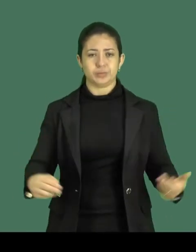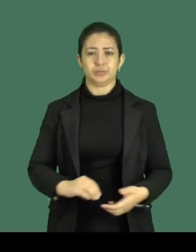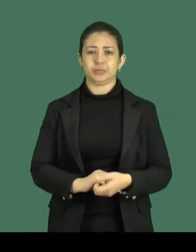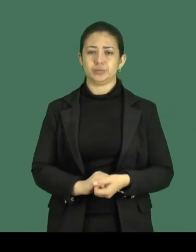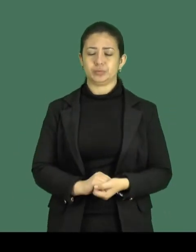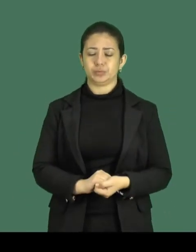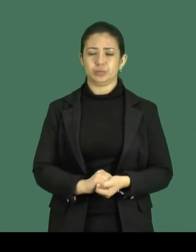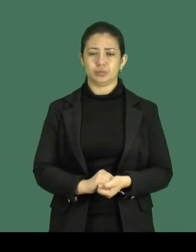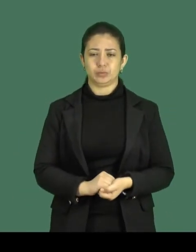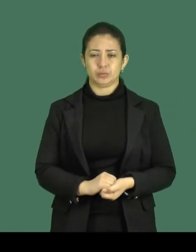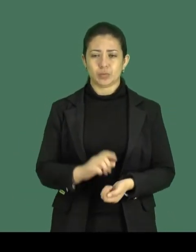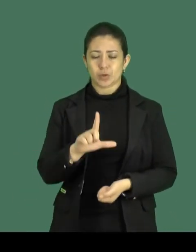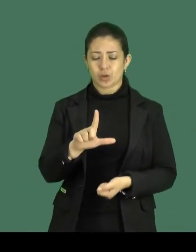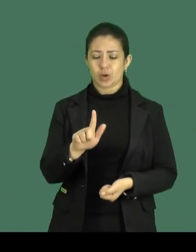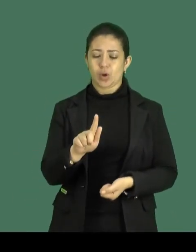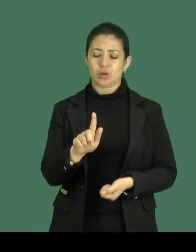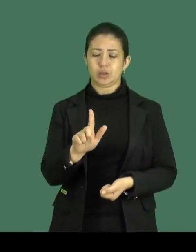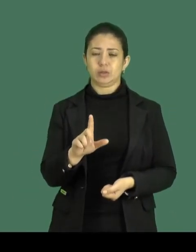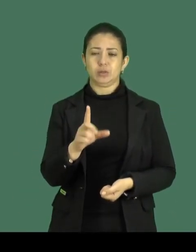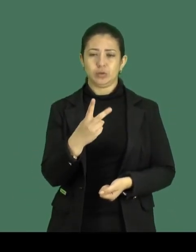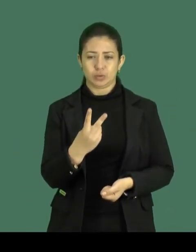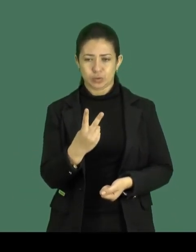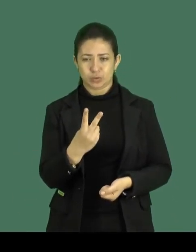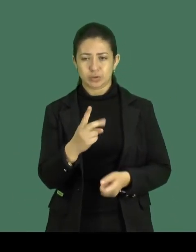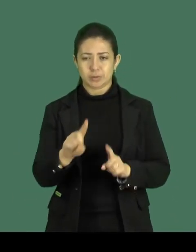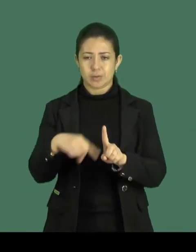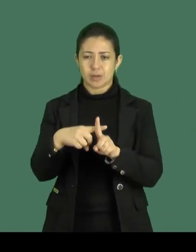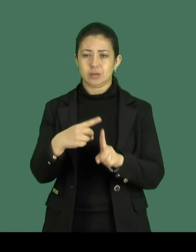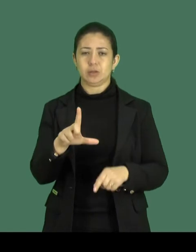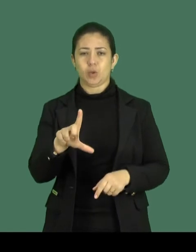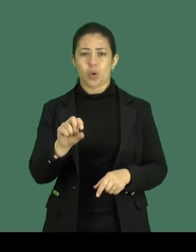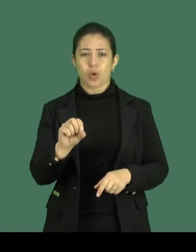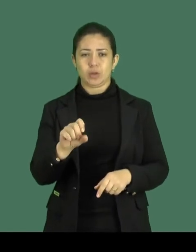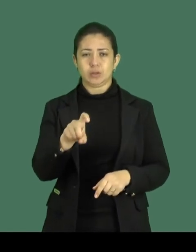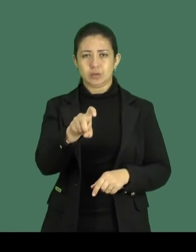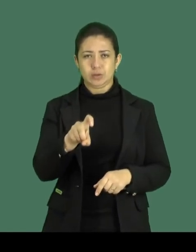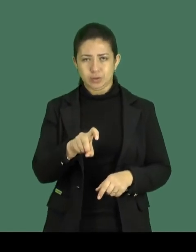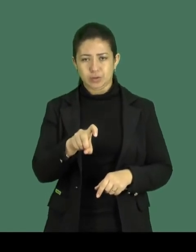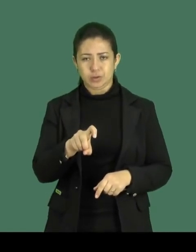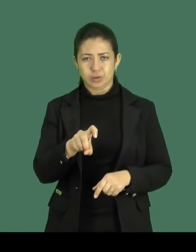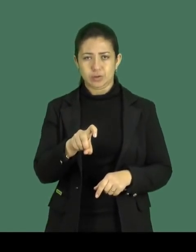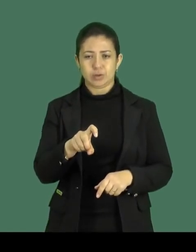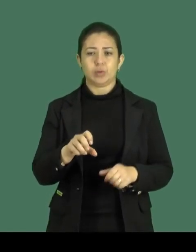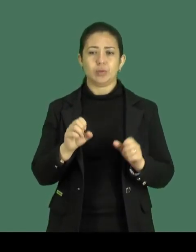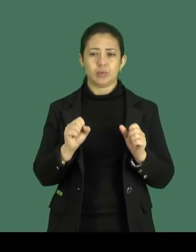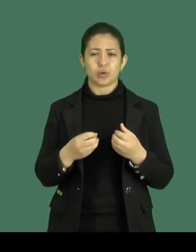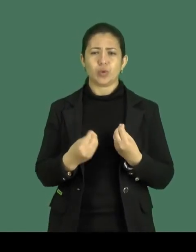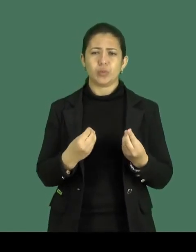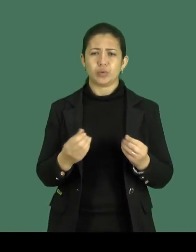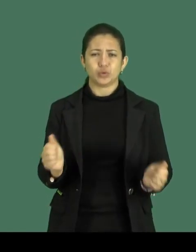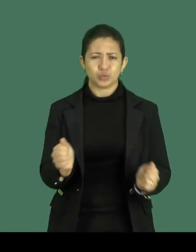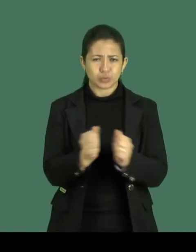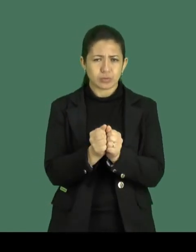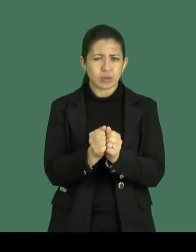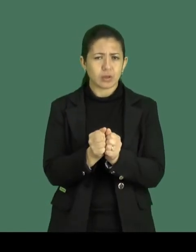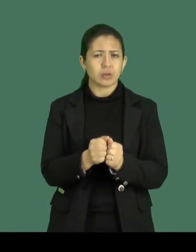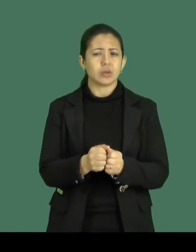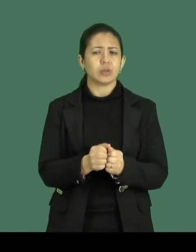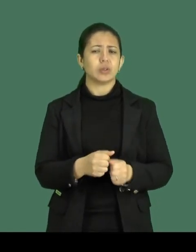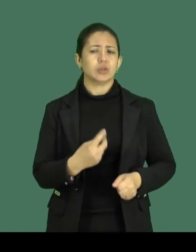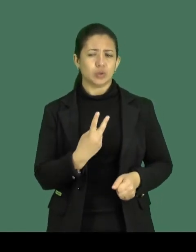olha, log de 2 mais log de x, ó, log de 2 mais log de x, posso juntar e